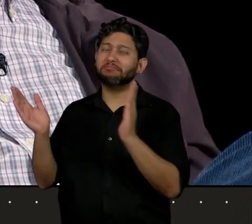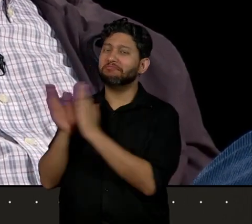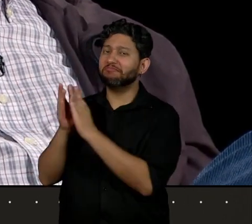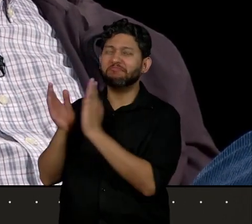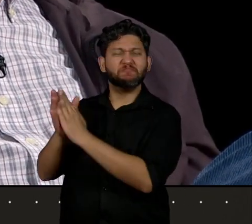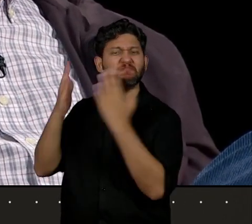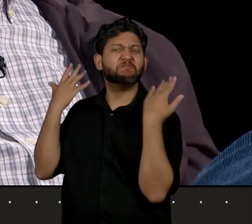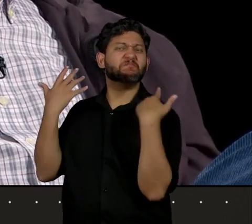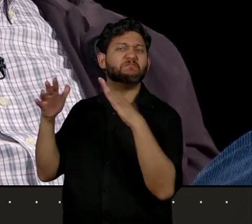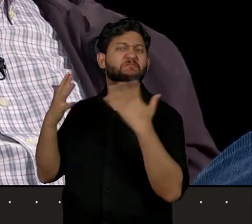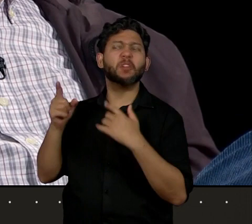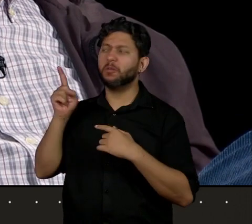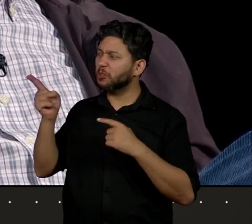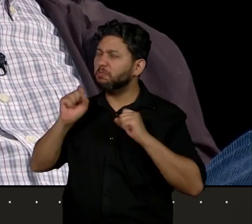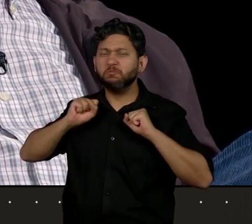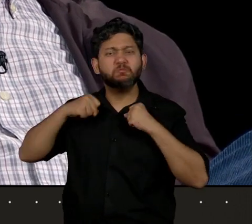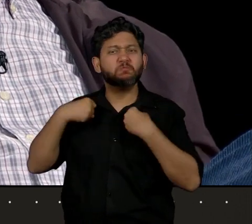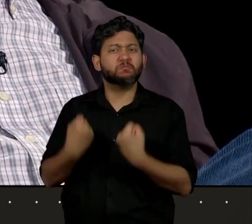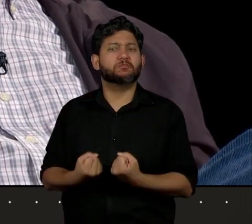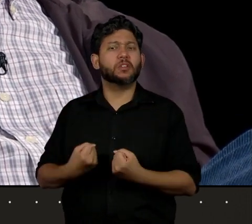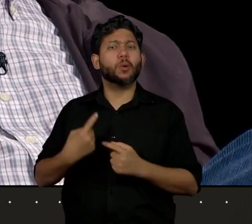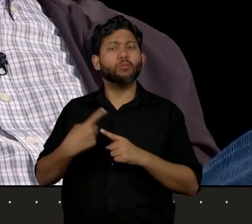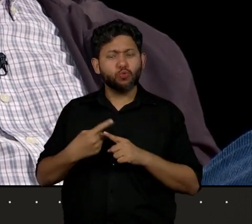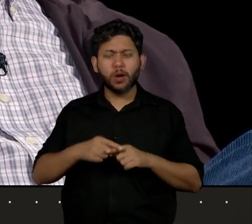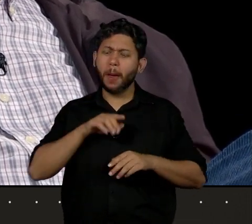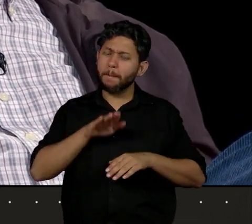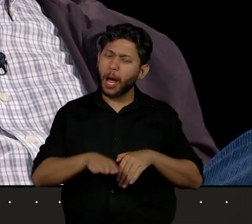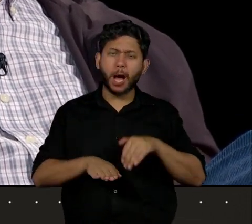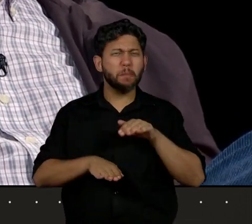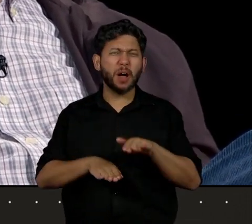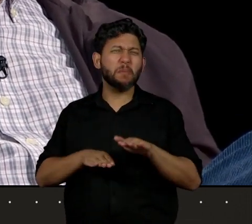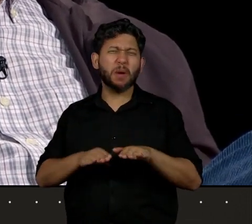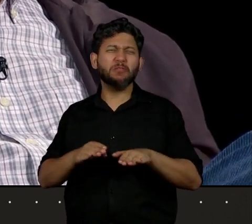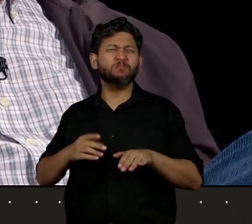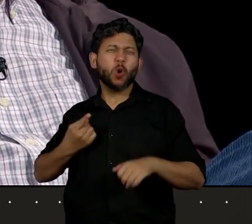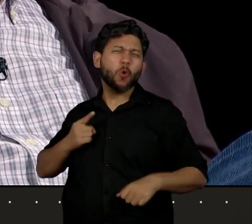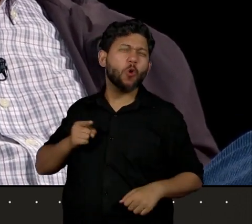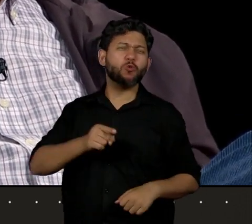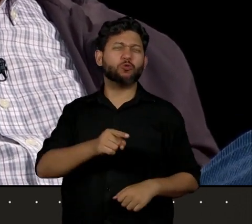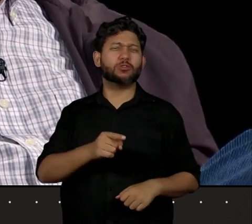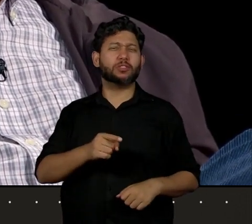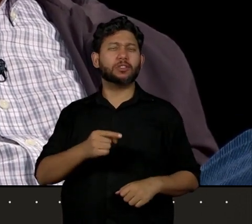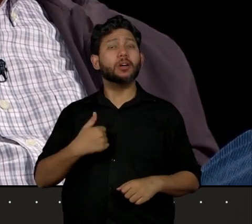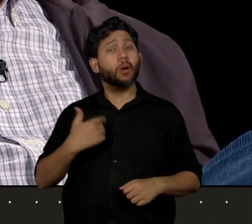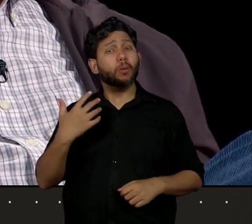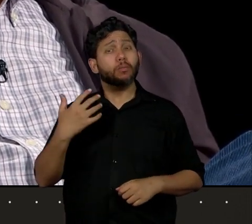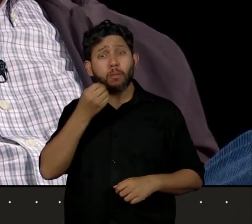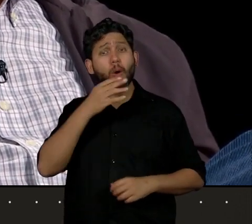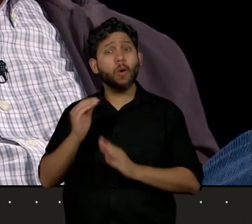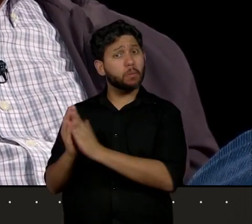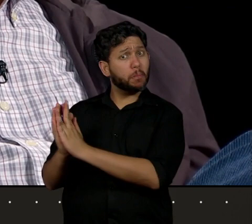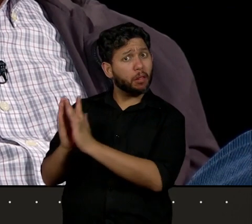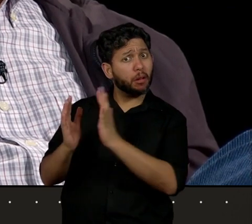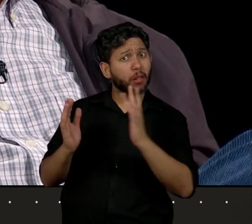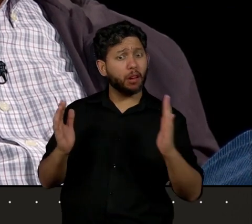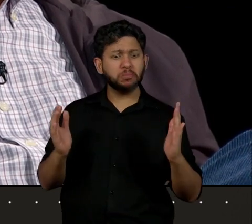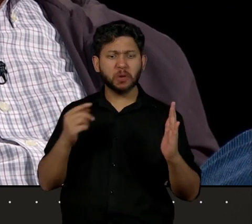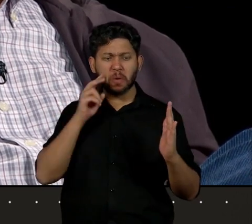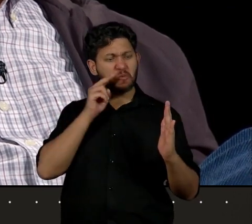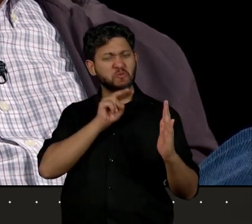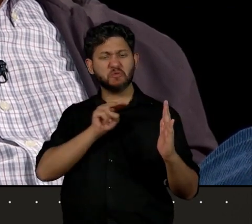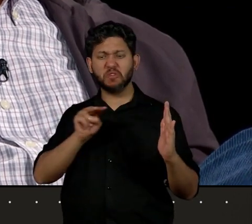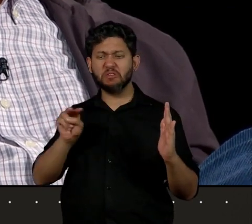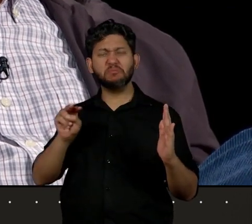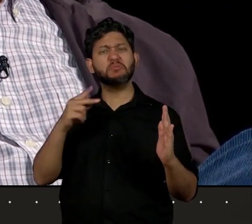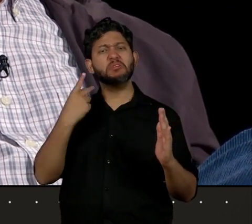Isso é mérito seu, de uma longa caminhada, uma caminhada linda. Eu sempre me lembro, e poucos sabem, e